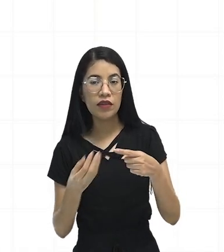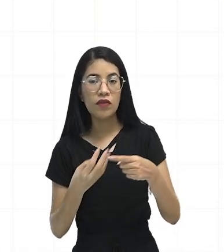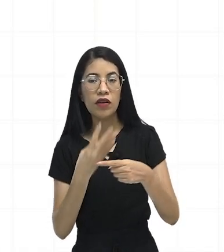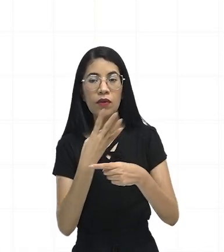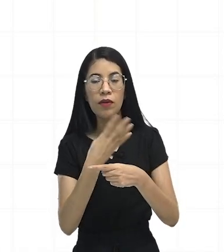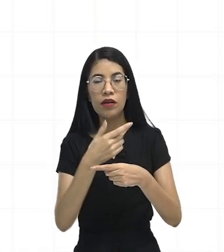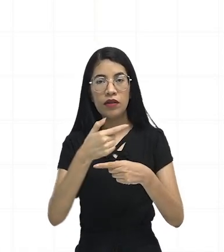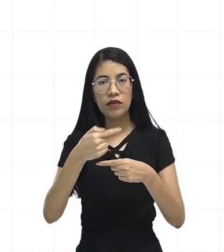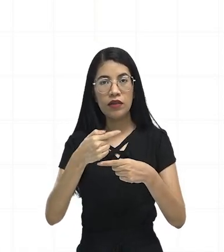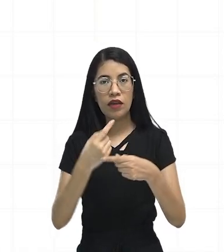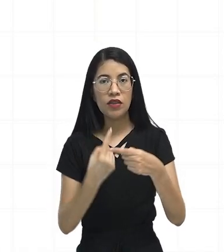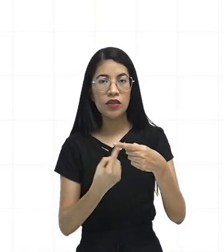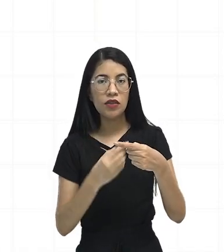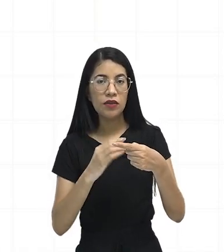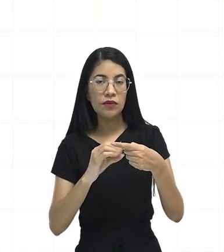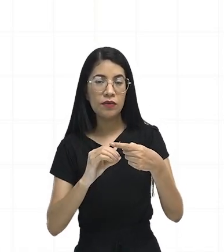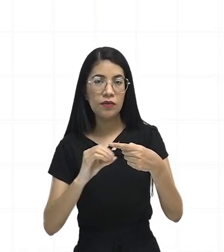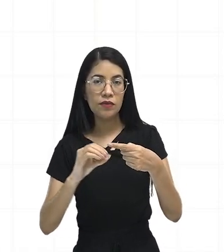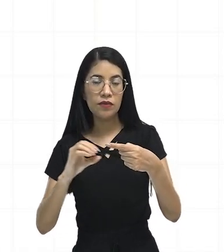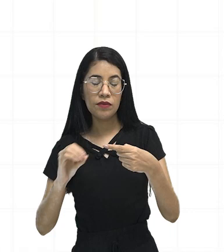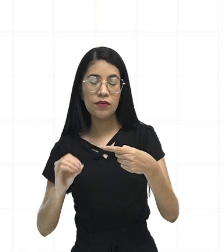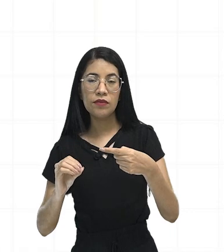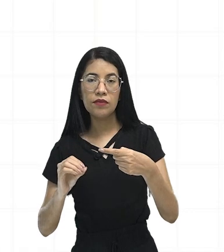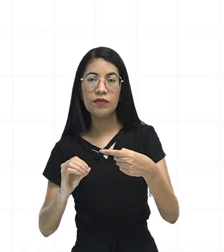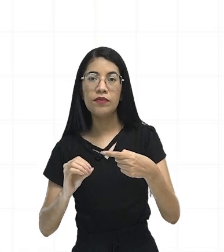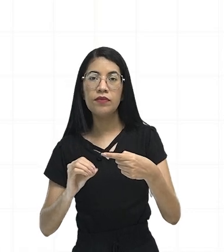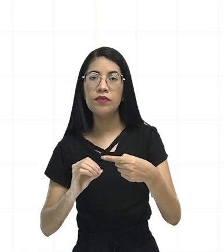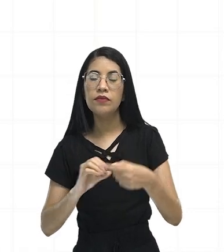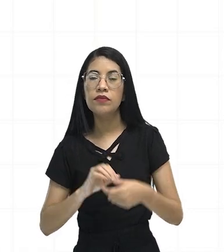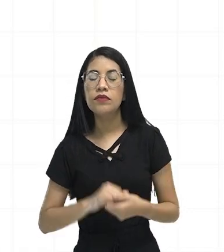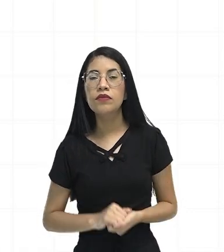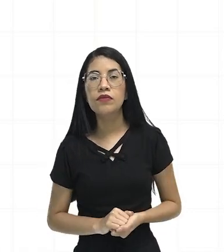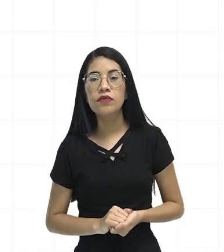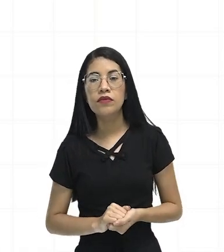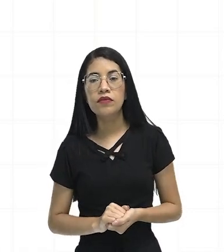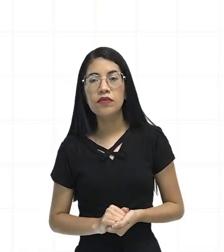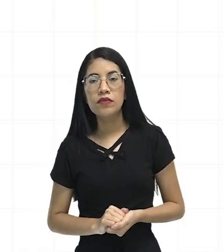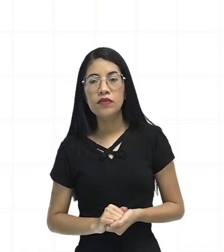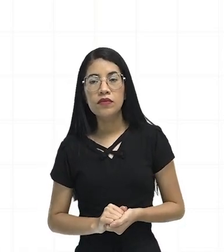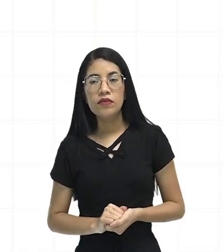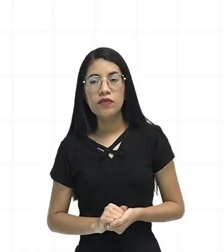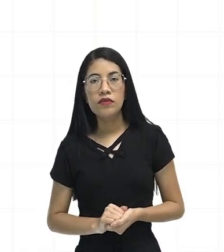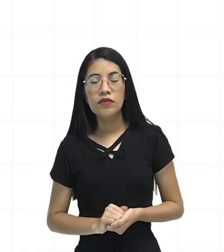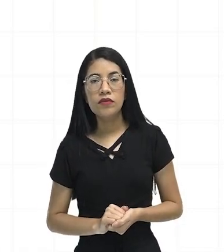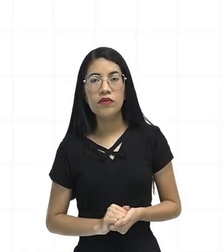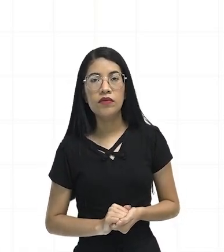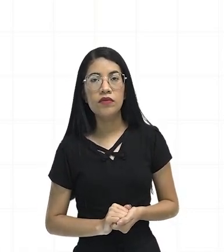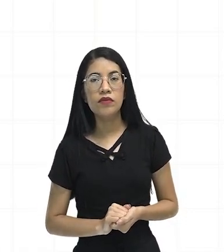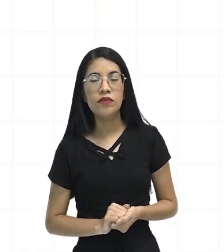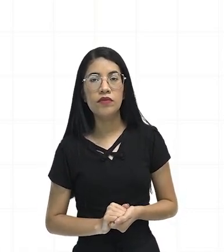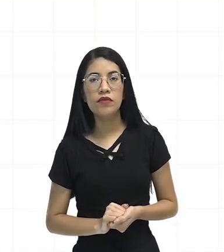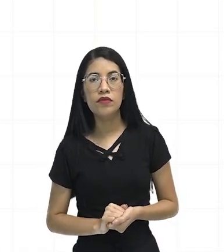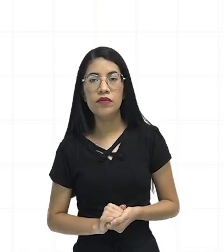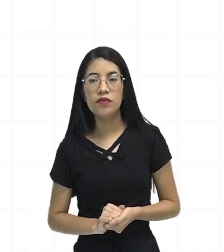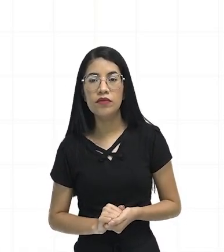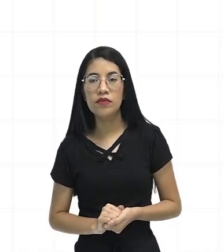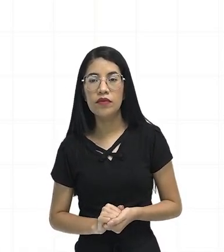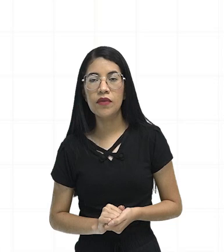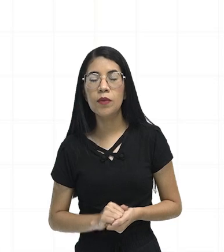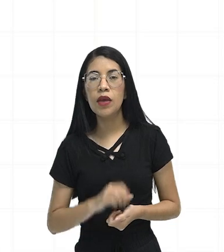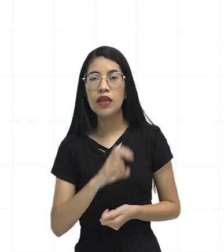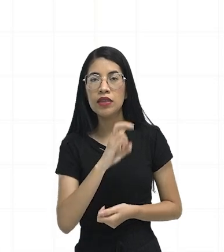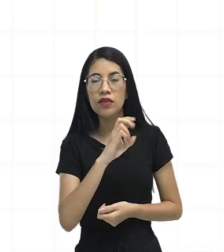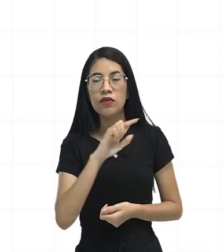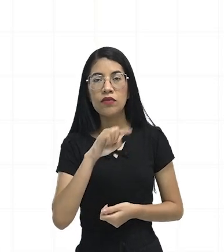desse jeito aqui. 536 sobre 100, tá? E